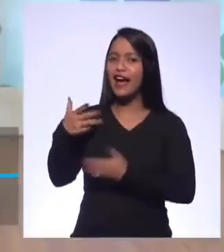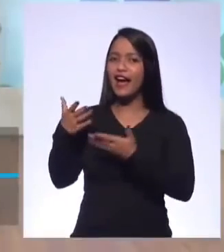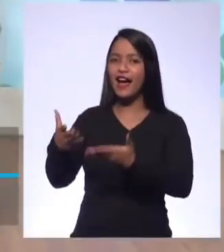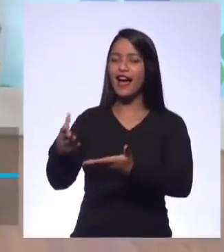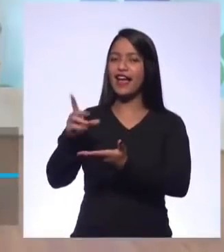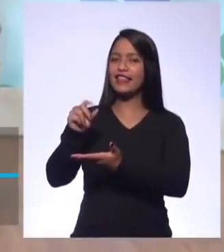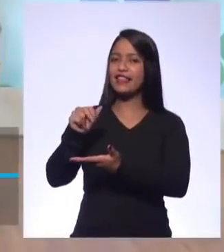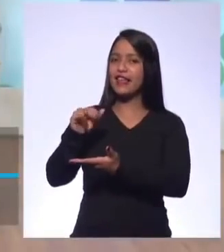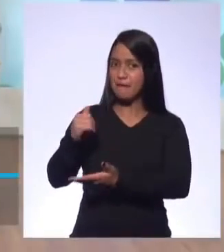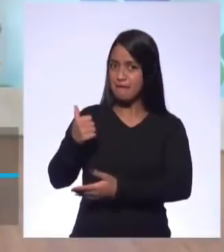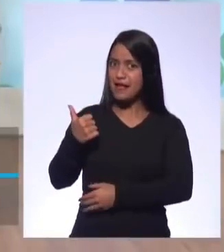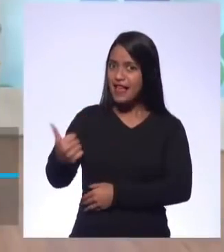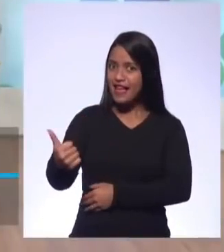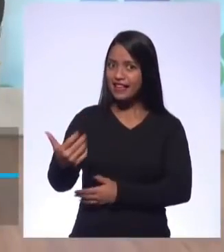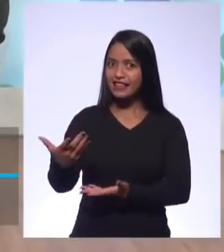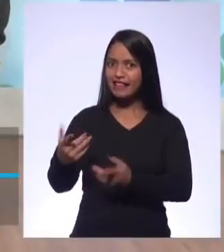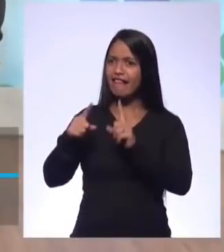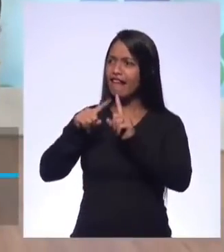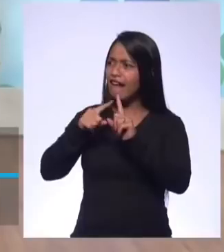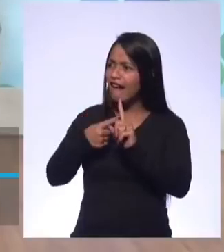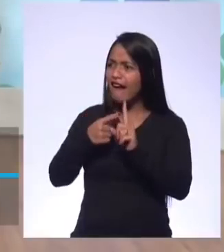Aí, como é que ele fala pra mim? Tá grávida ainda?